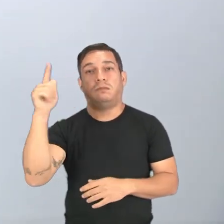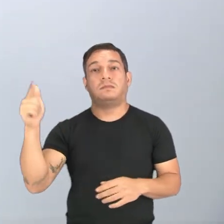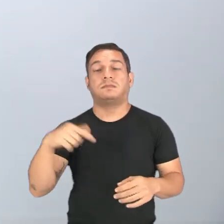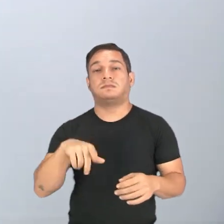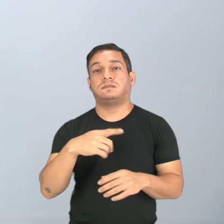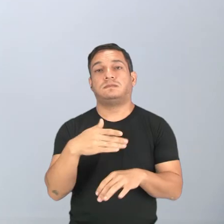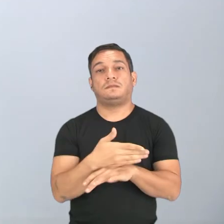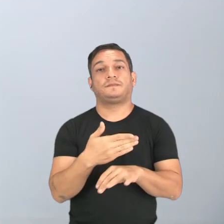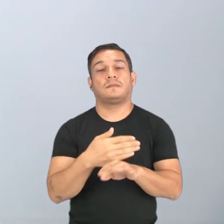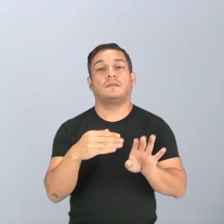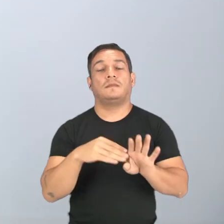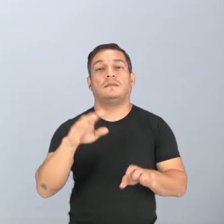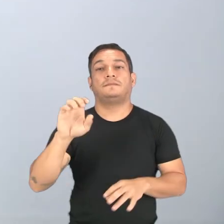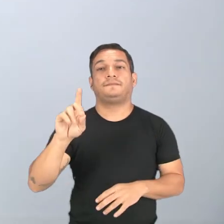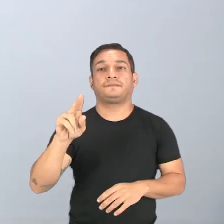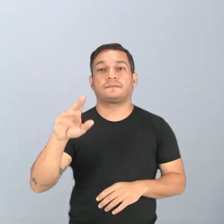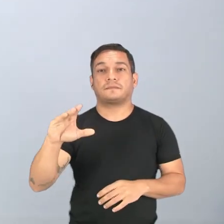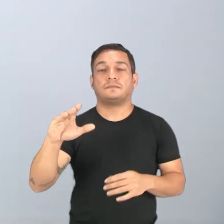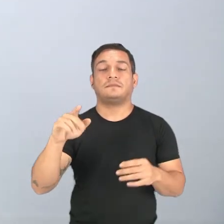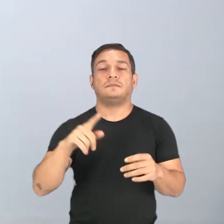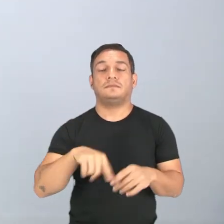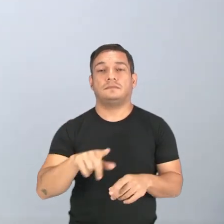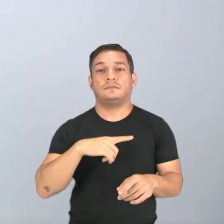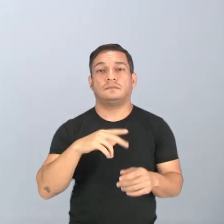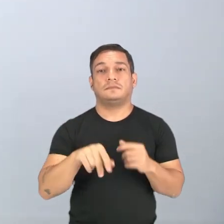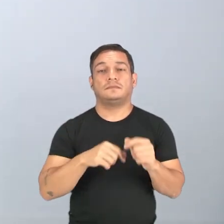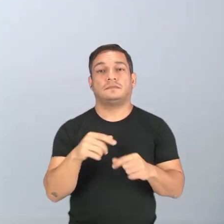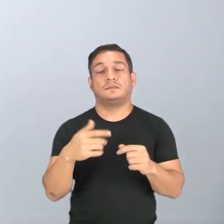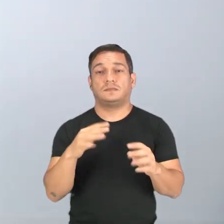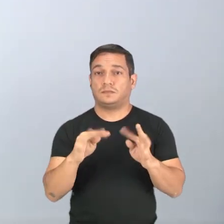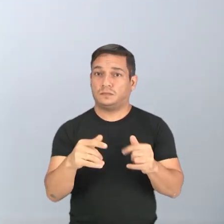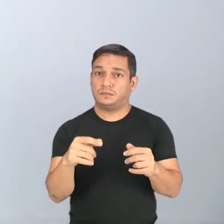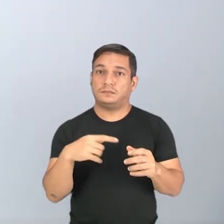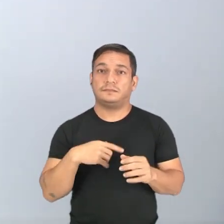aulas, basta você entrar lá no portal Eduque, que elas vão estar todas